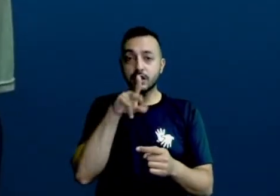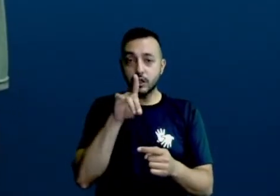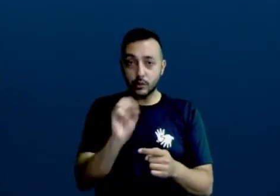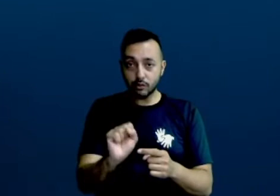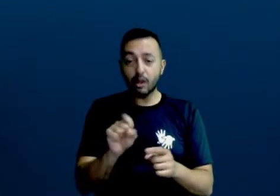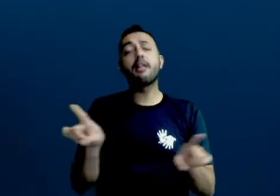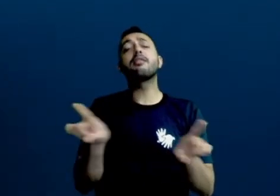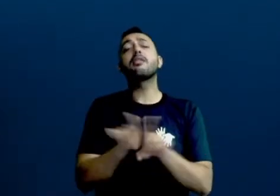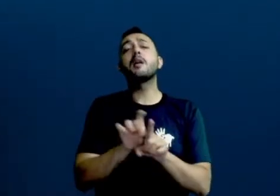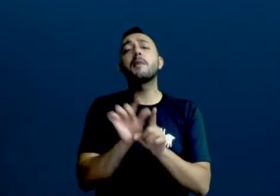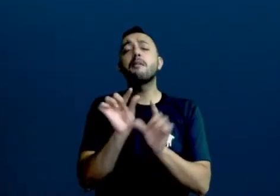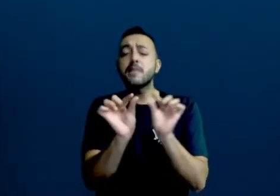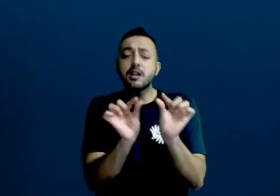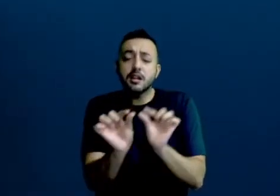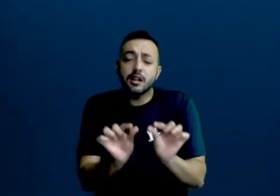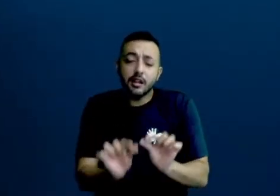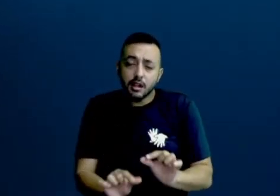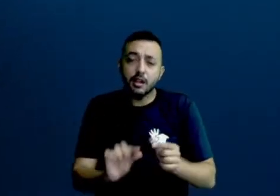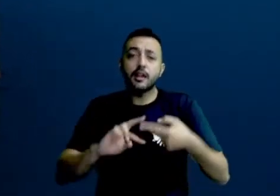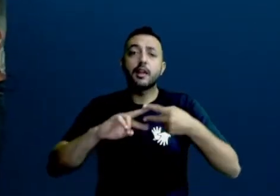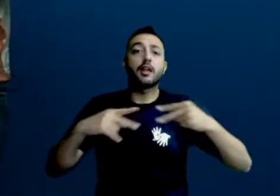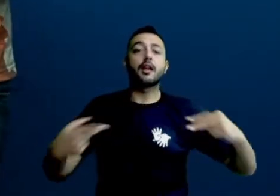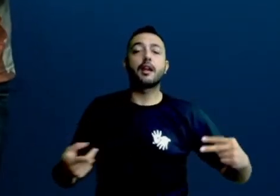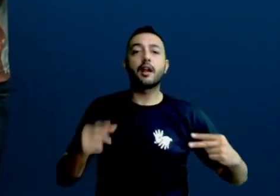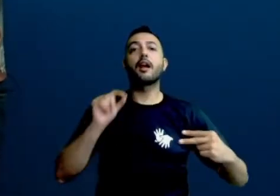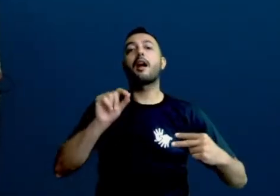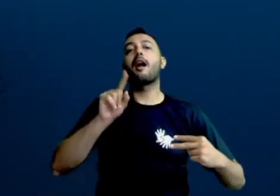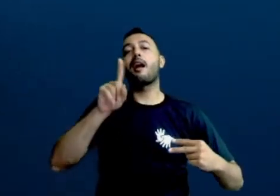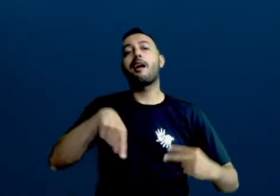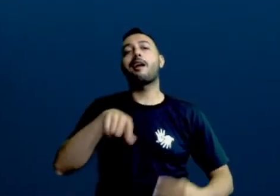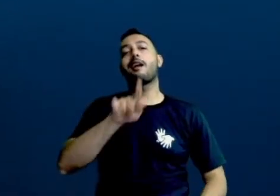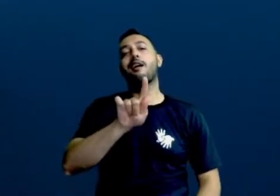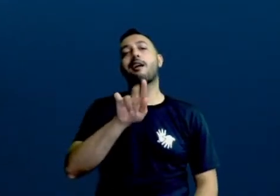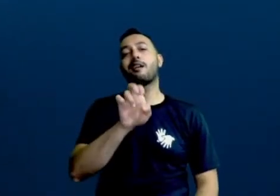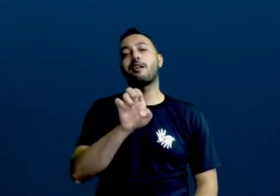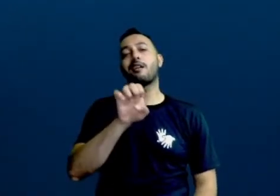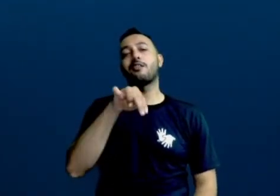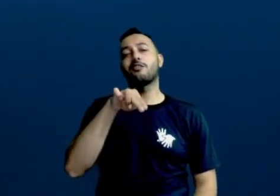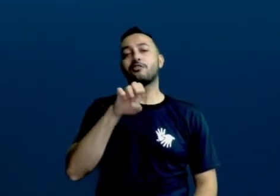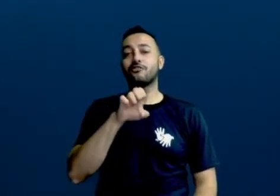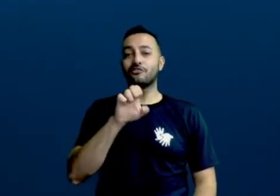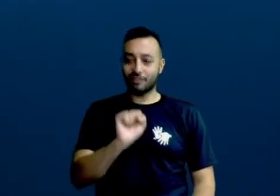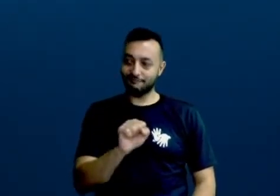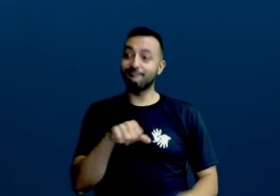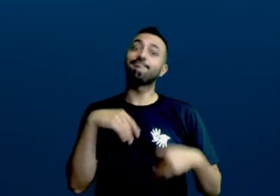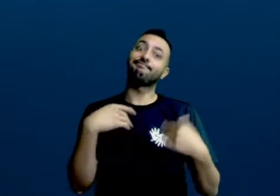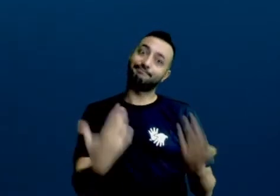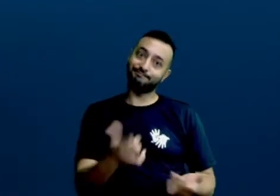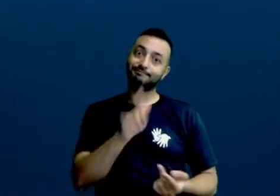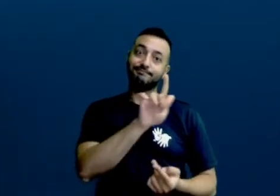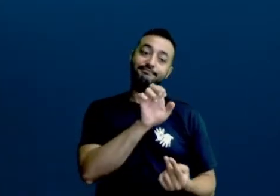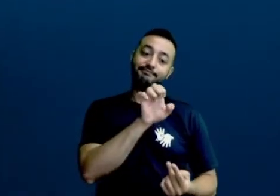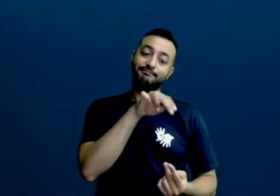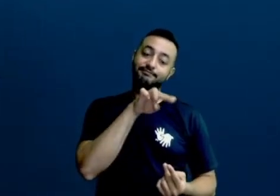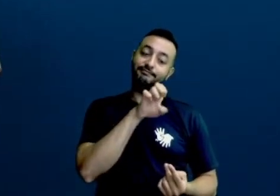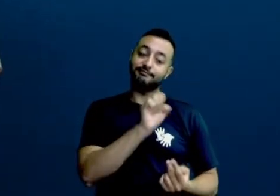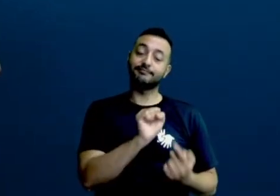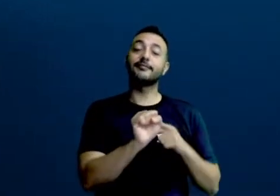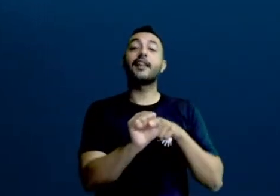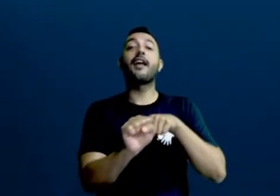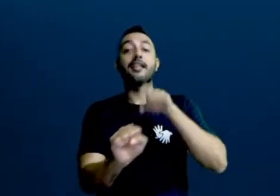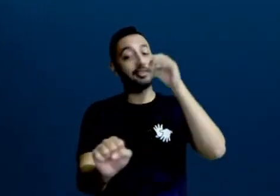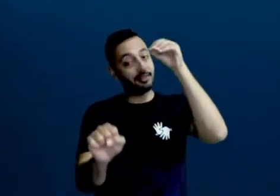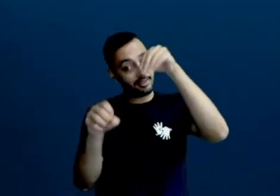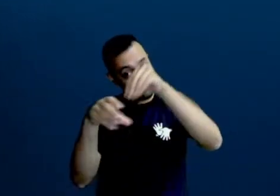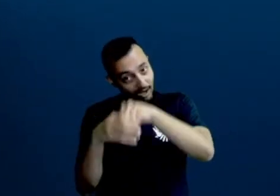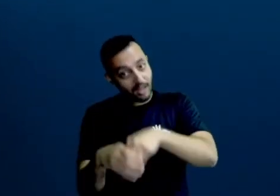determinados fragmentos desse DNA vão constituir o que nós chamamos de genes em São nesse genes que vão tá curtidas